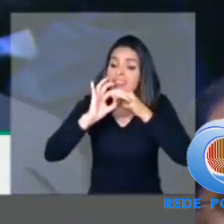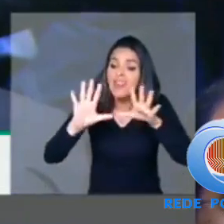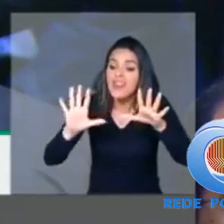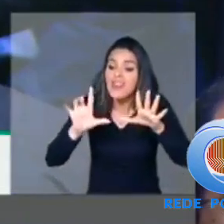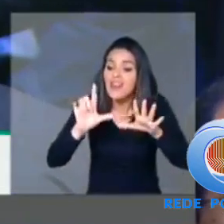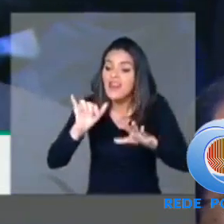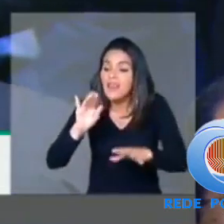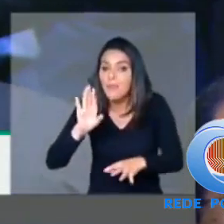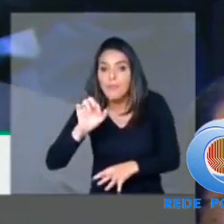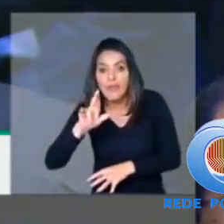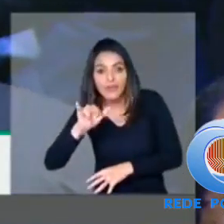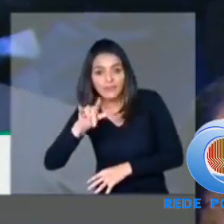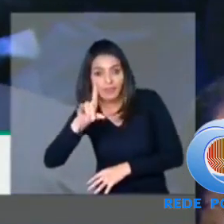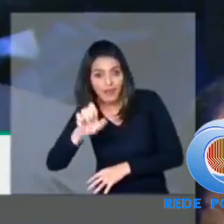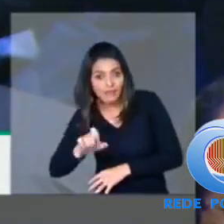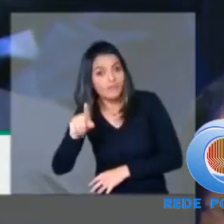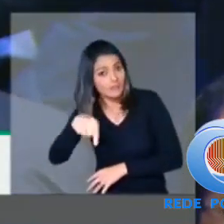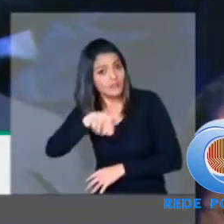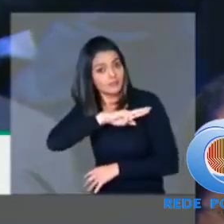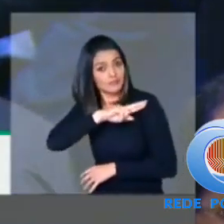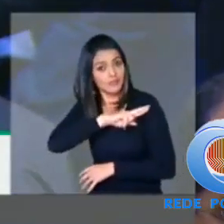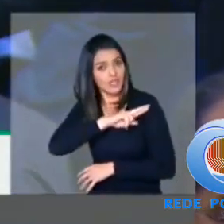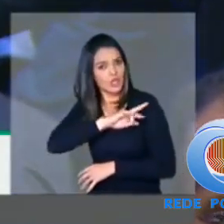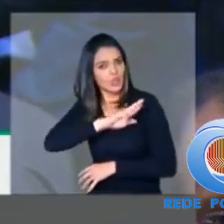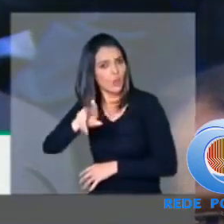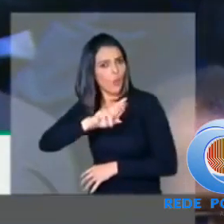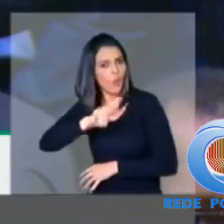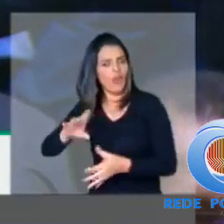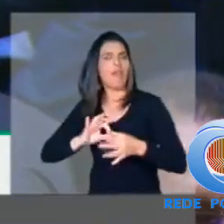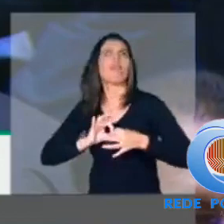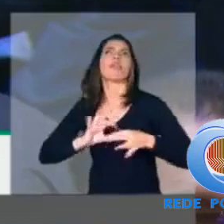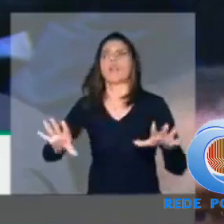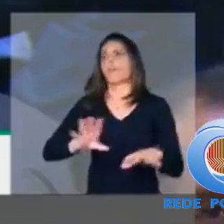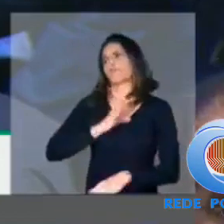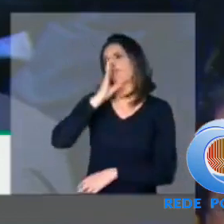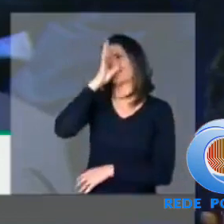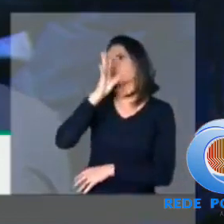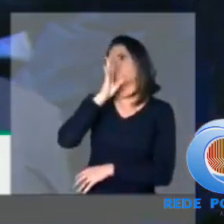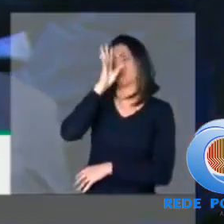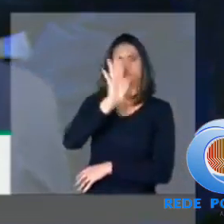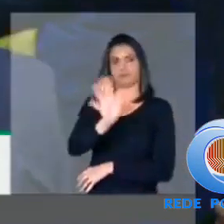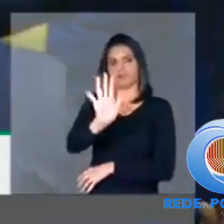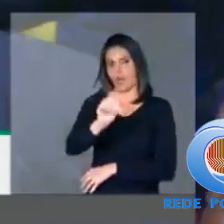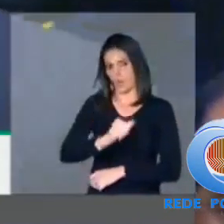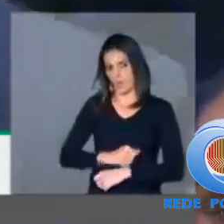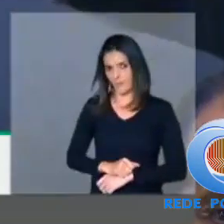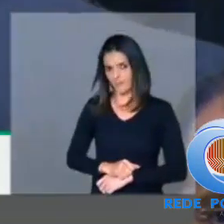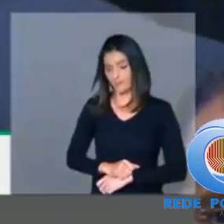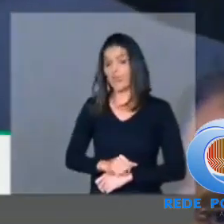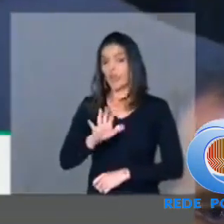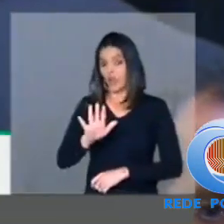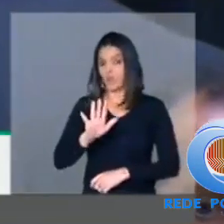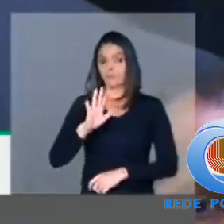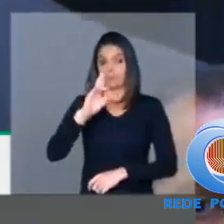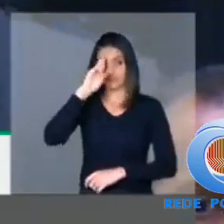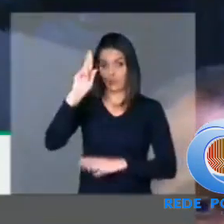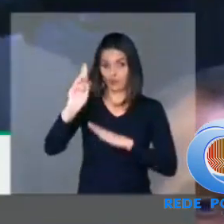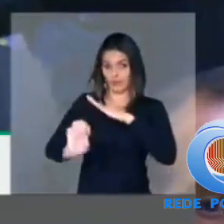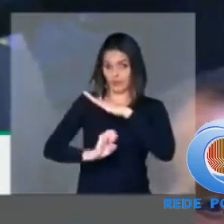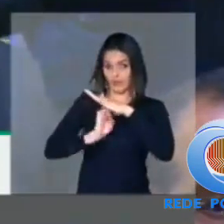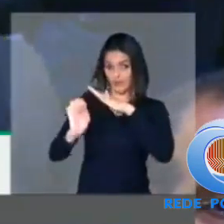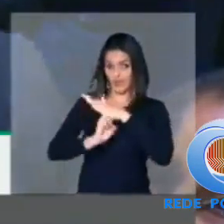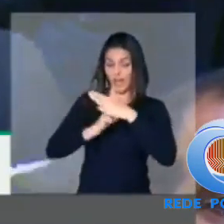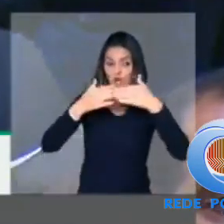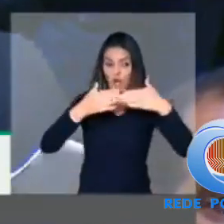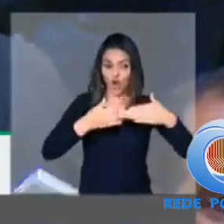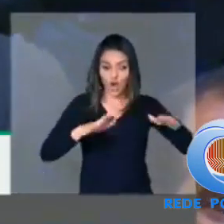de liberdade com responsabilidade. Nós não estamos falando qualquer liberdade. Todo empresário, quando se envolve na sua